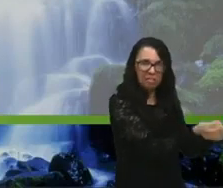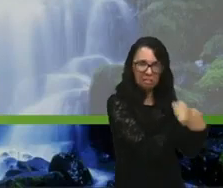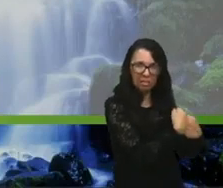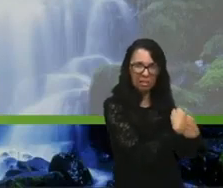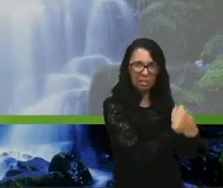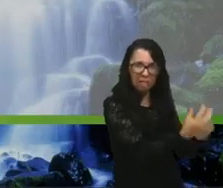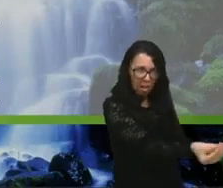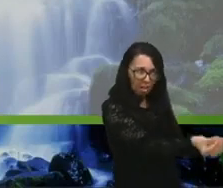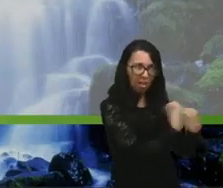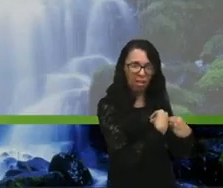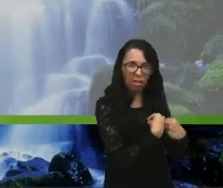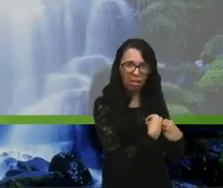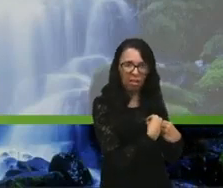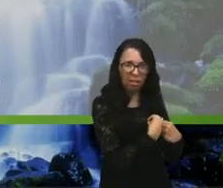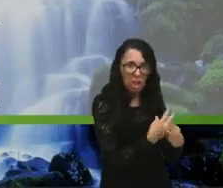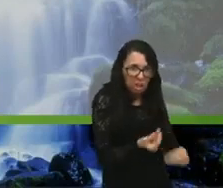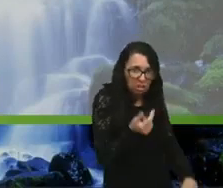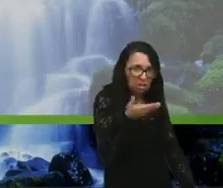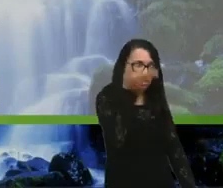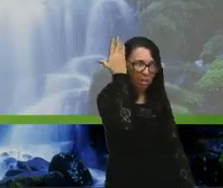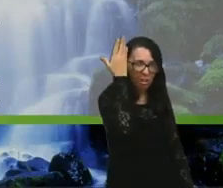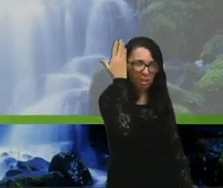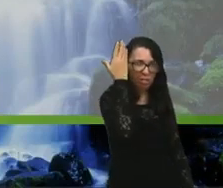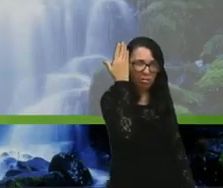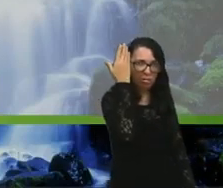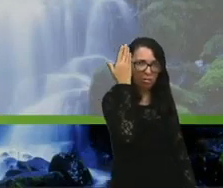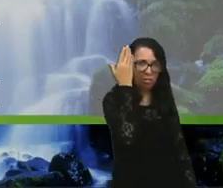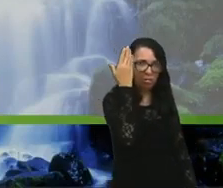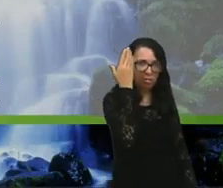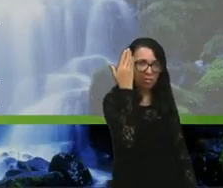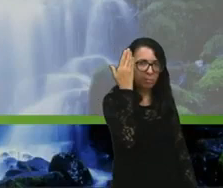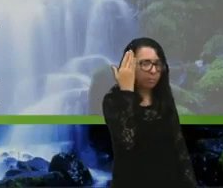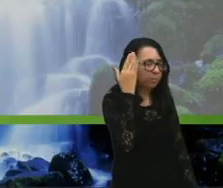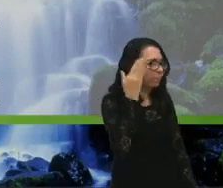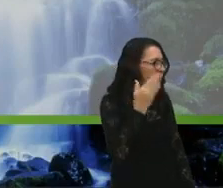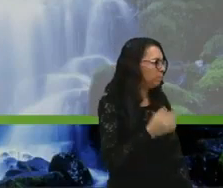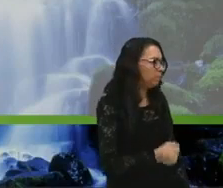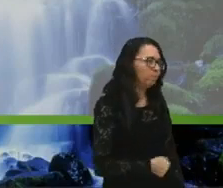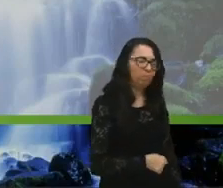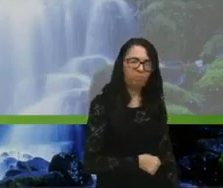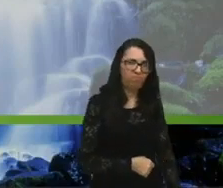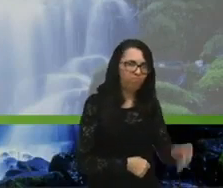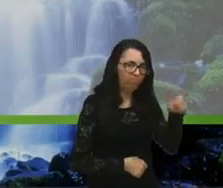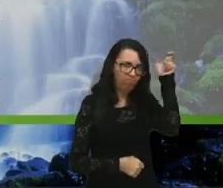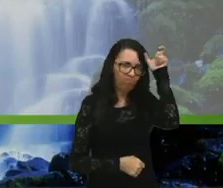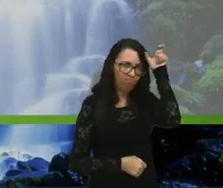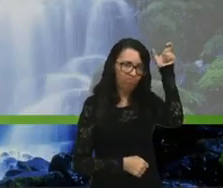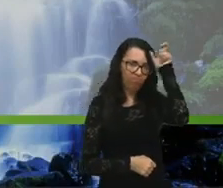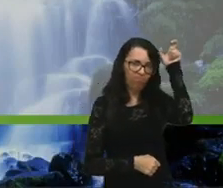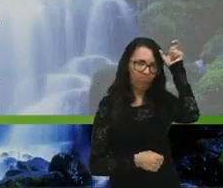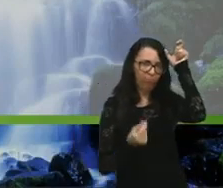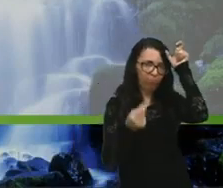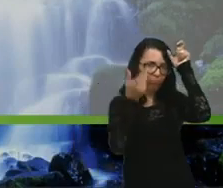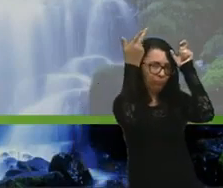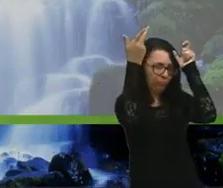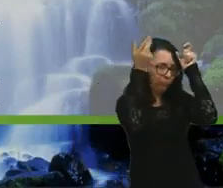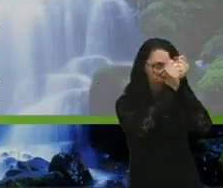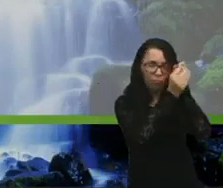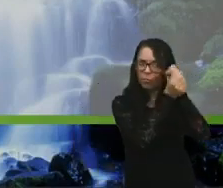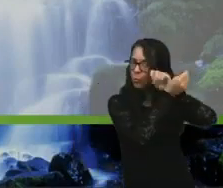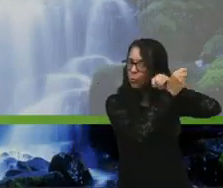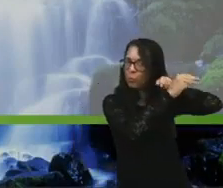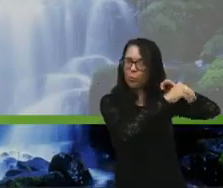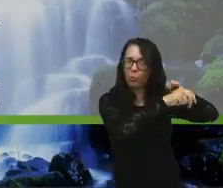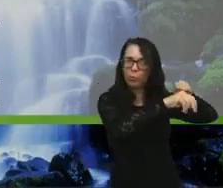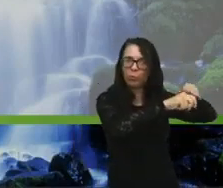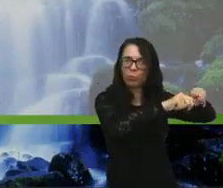e influência sobre a nossa maneira de ser, de viver, e traz a sensação de